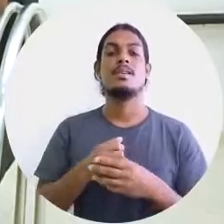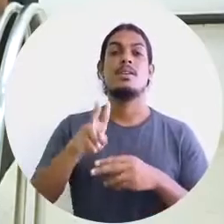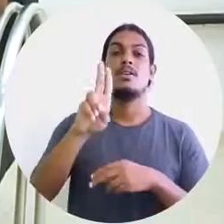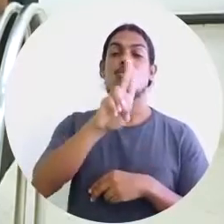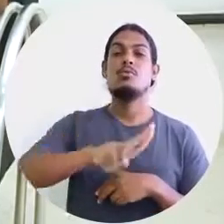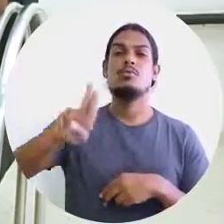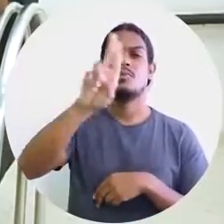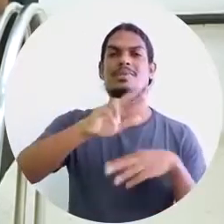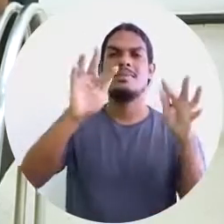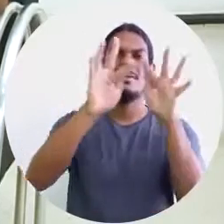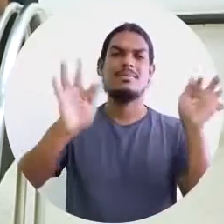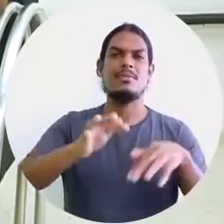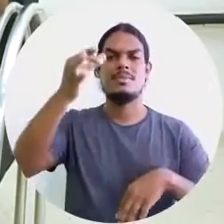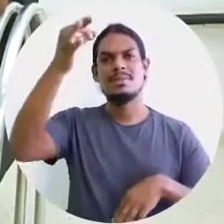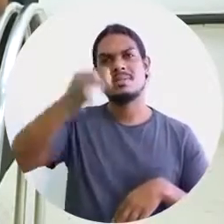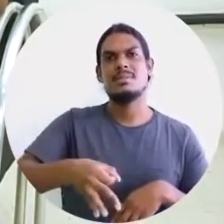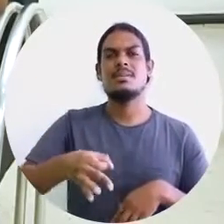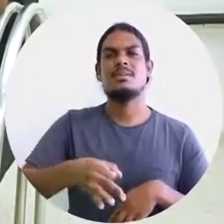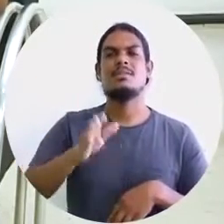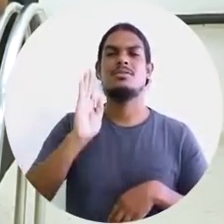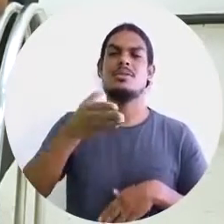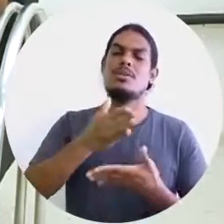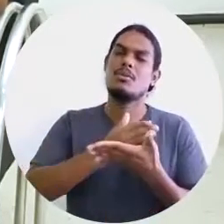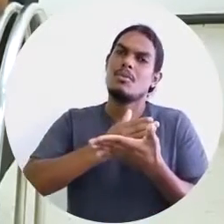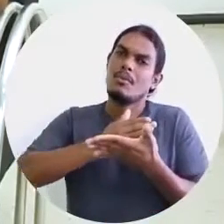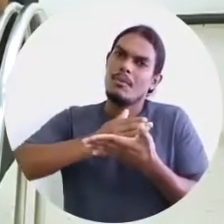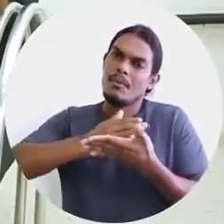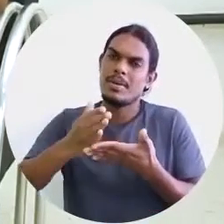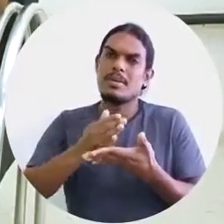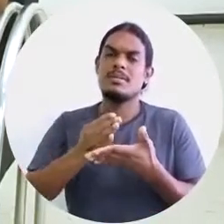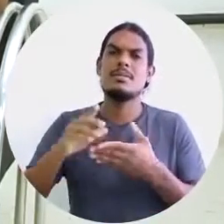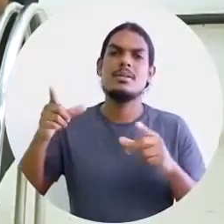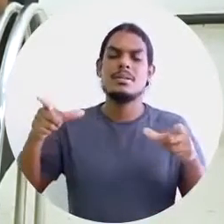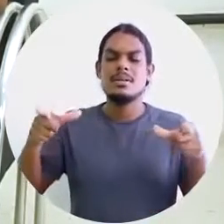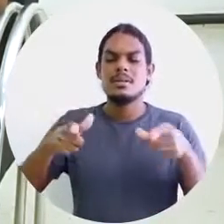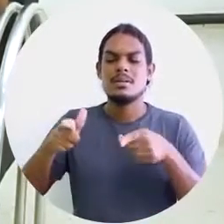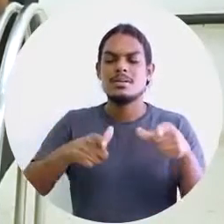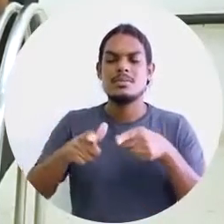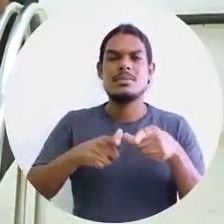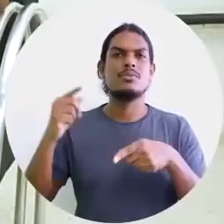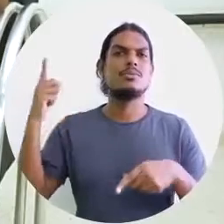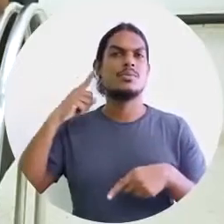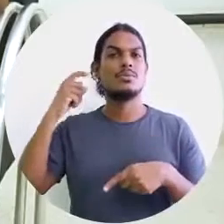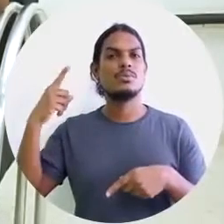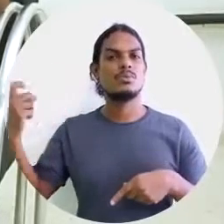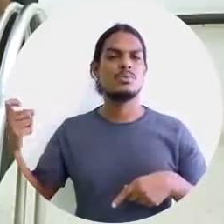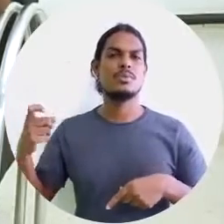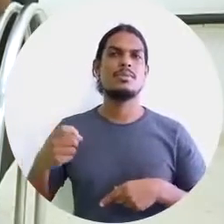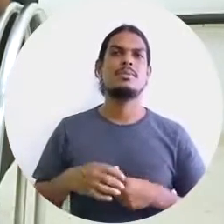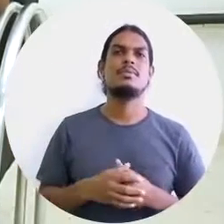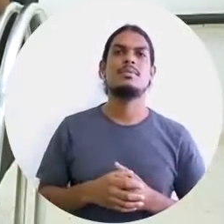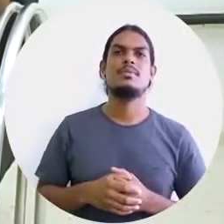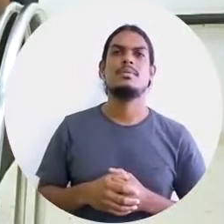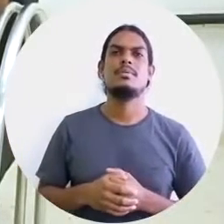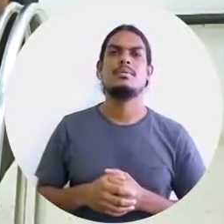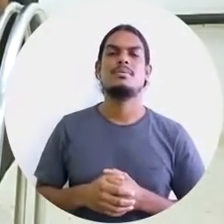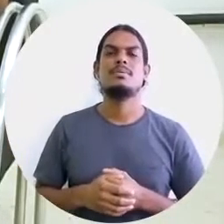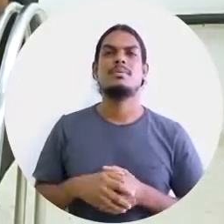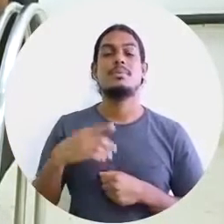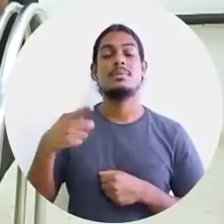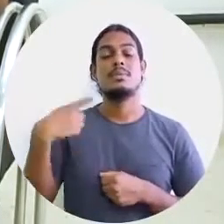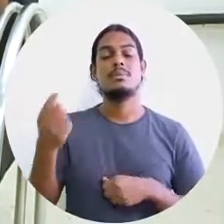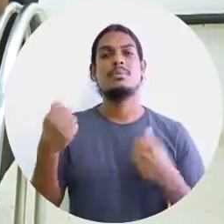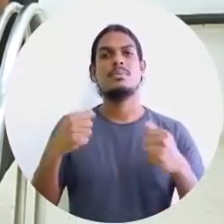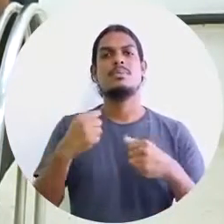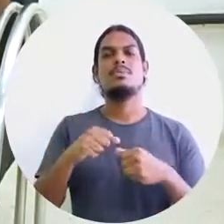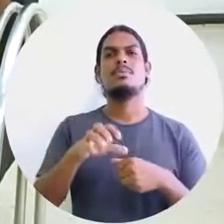ele já começa a diminuir a questão do ruído. Eu posso enclausurar? Exatamente. Depois disso, você pode enclausurar o